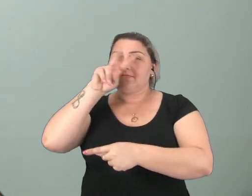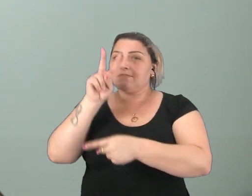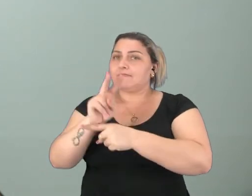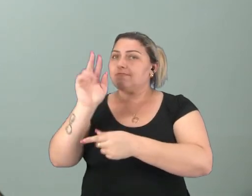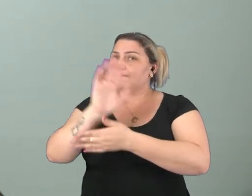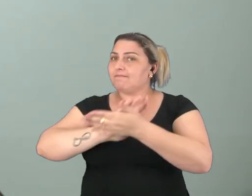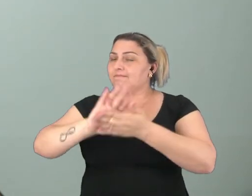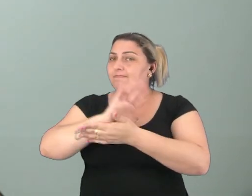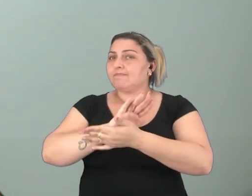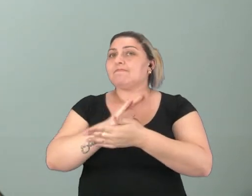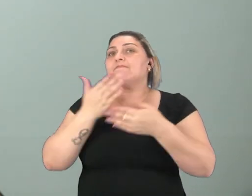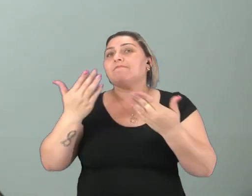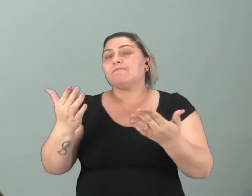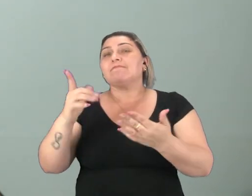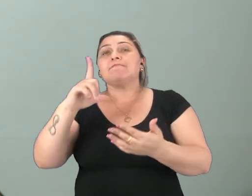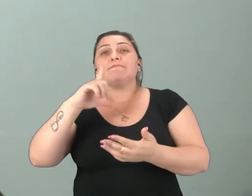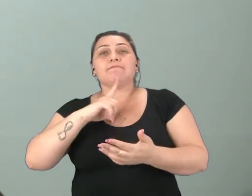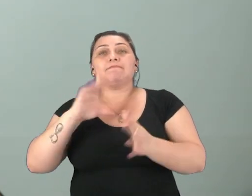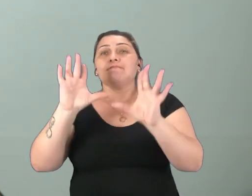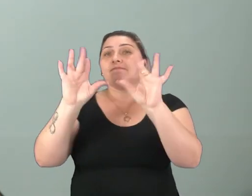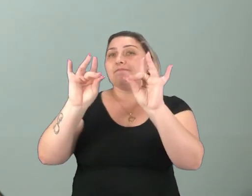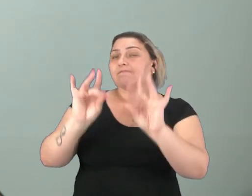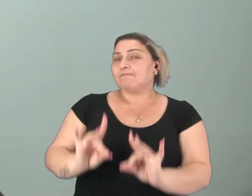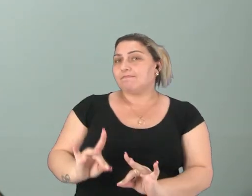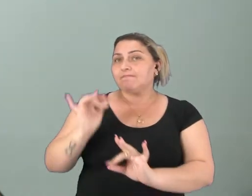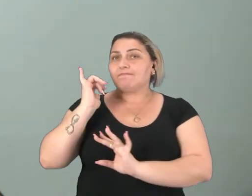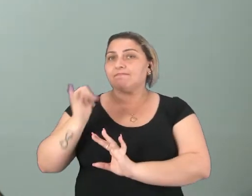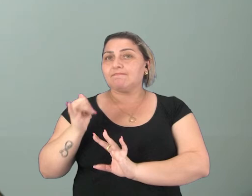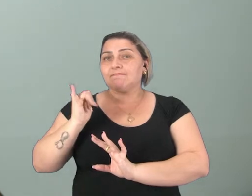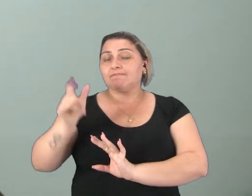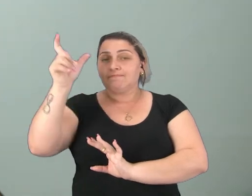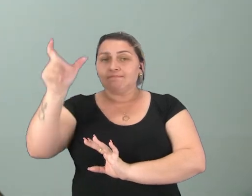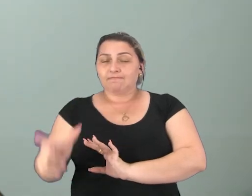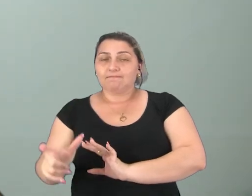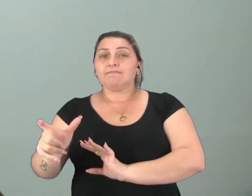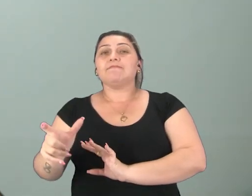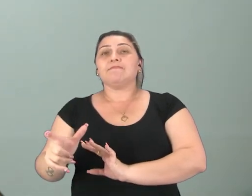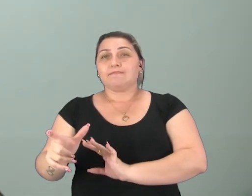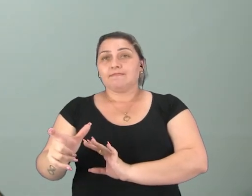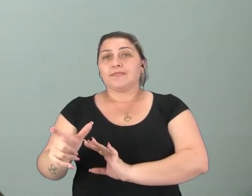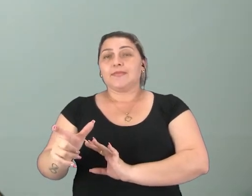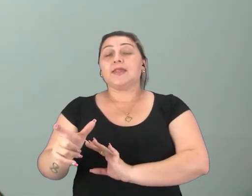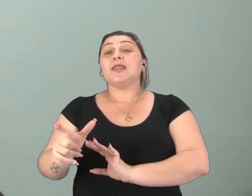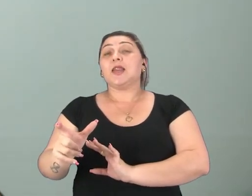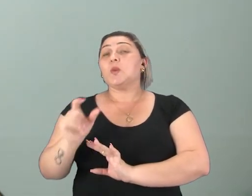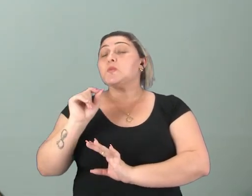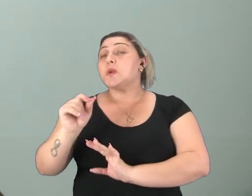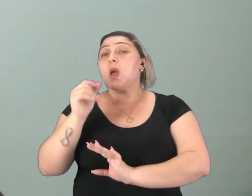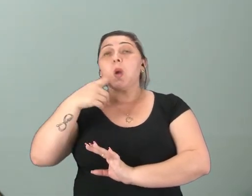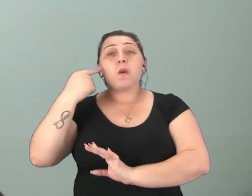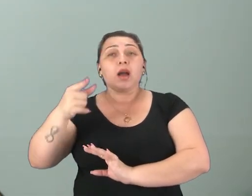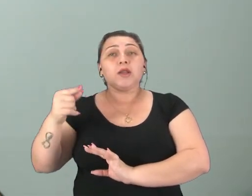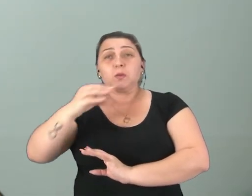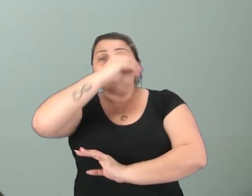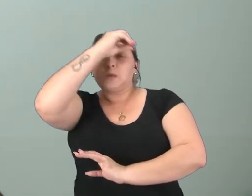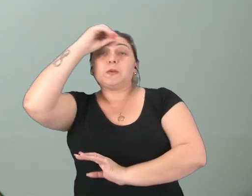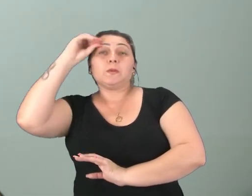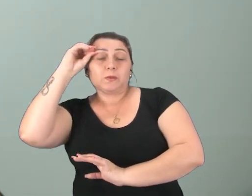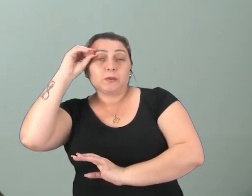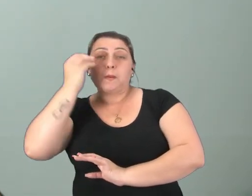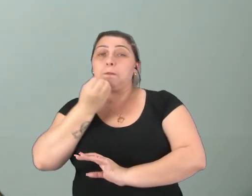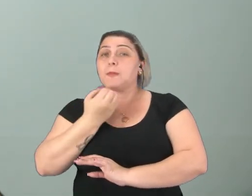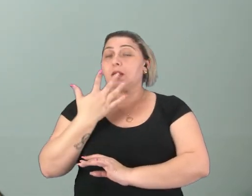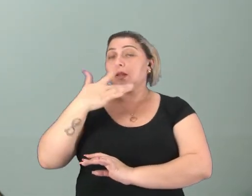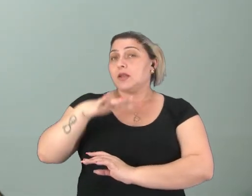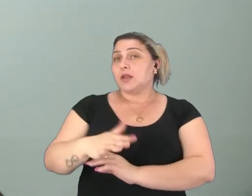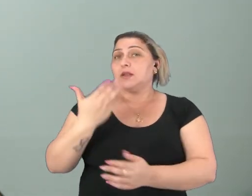proteção de ninguém. E ainda temos um detalhe que o narrador nos conta. Ele era um ratinho bem inocente. Bom, crianças,